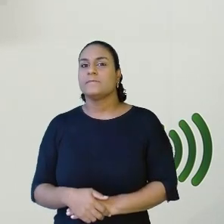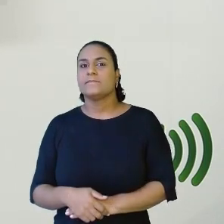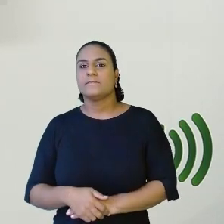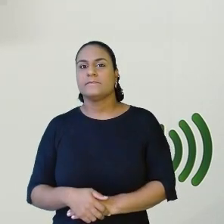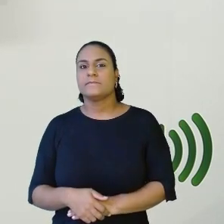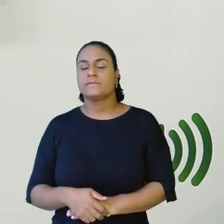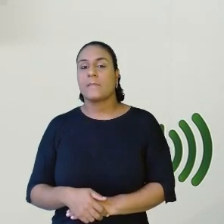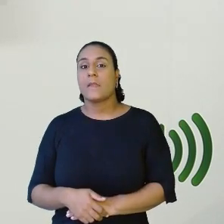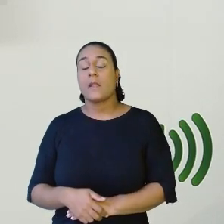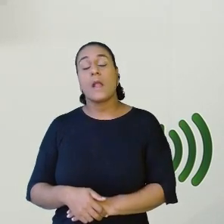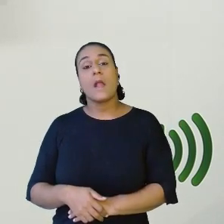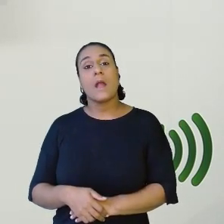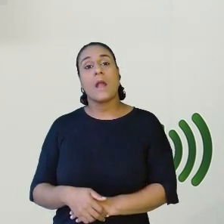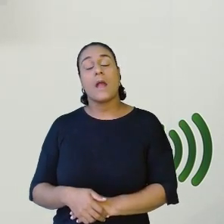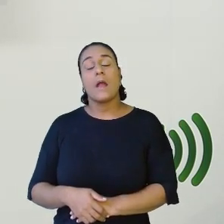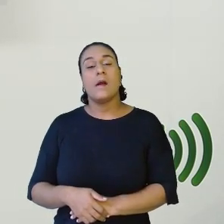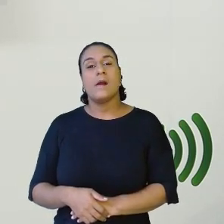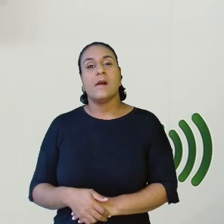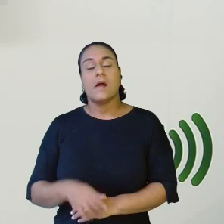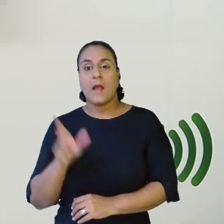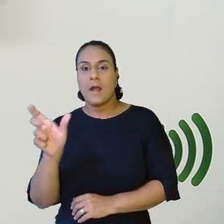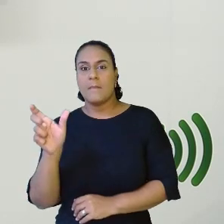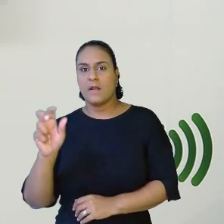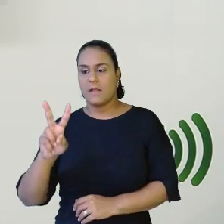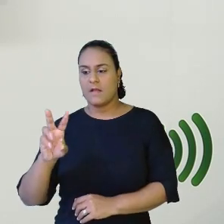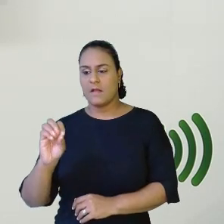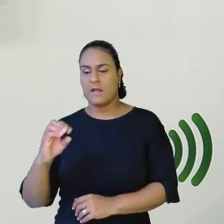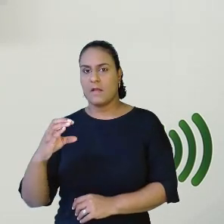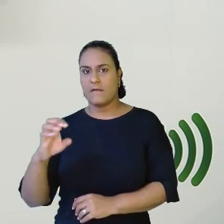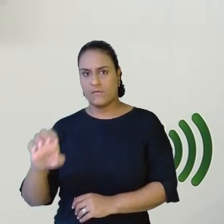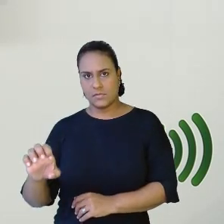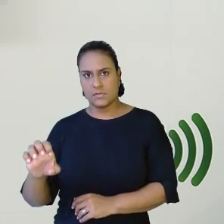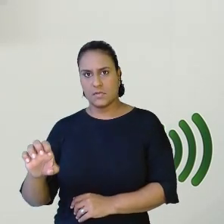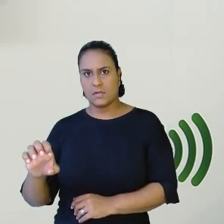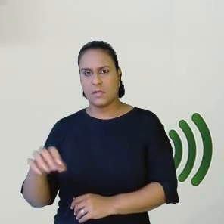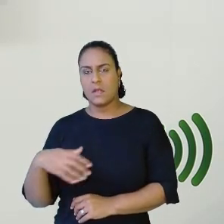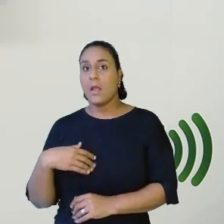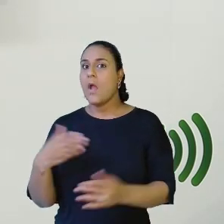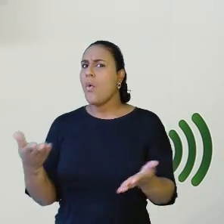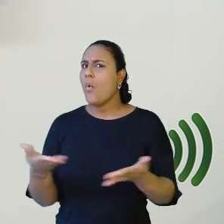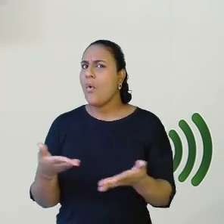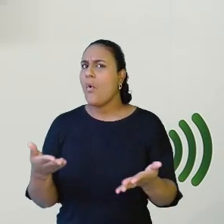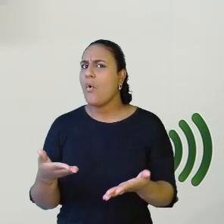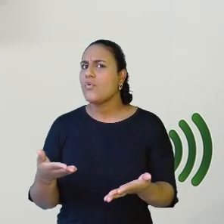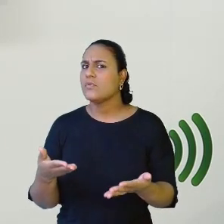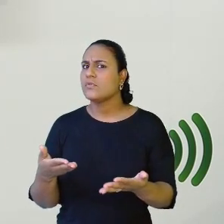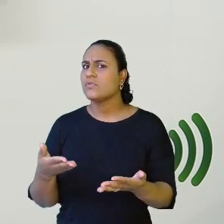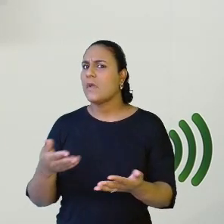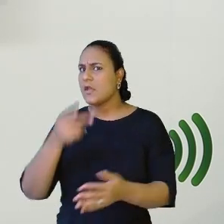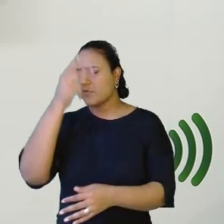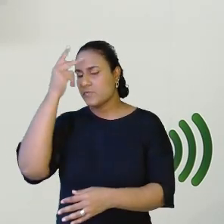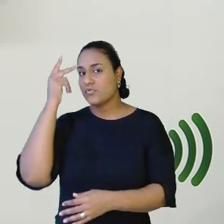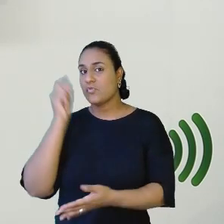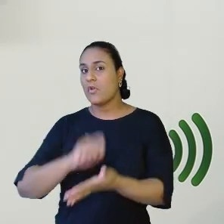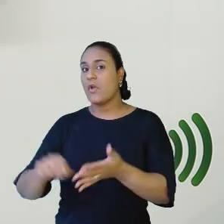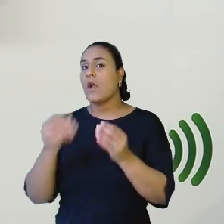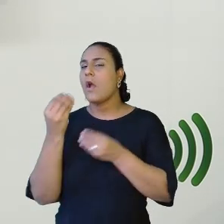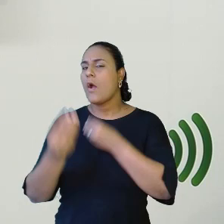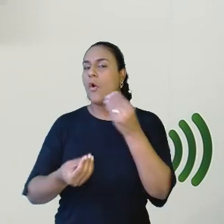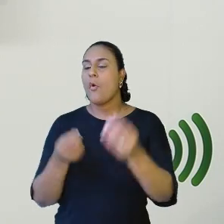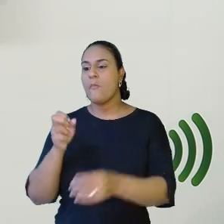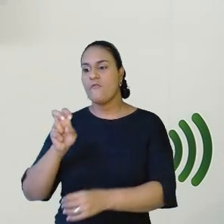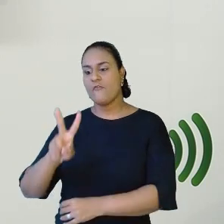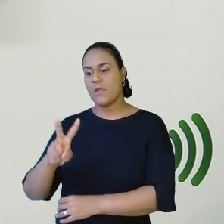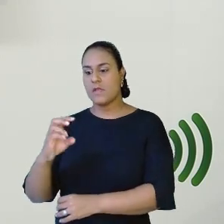palavra você. Muitas vezes a gente encontra lá somente a letrinha V e a letrinha C. E todo mundo sabe que aquele V e aquele C